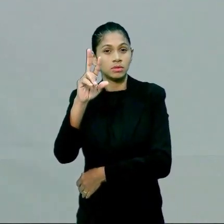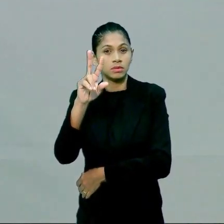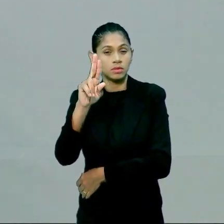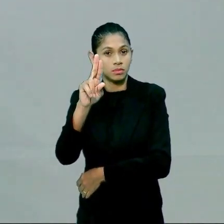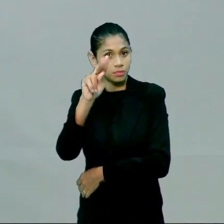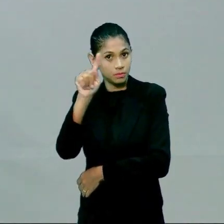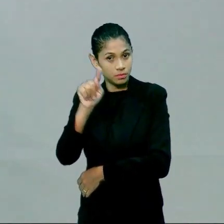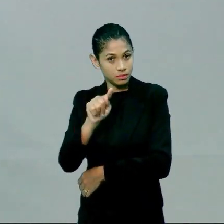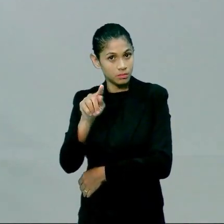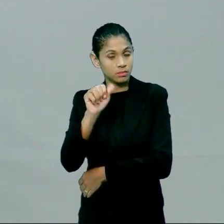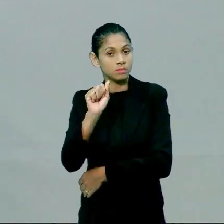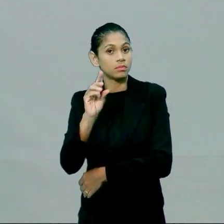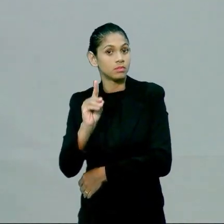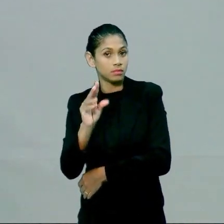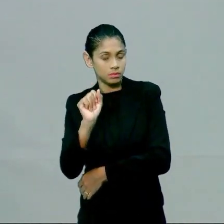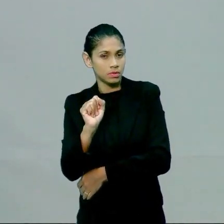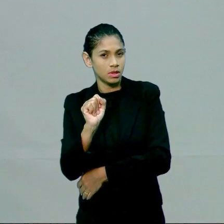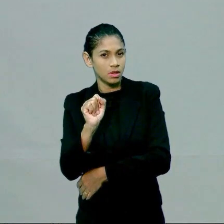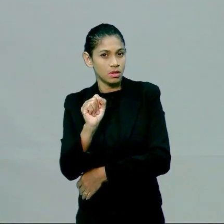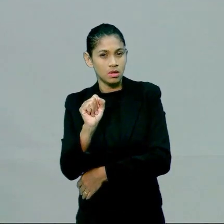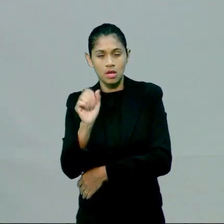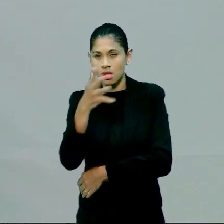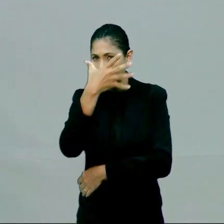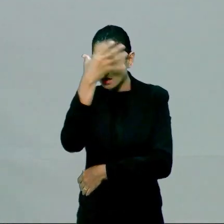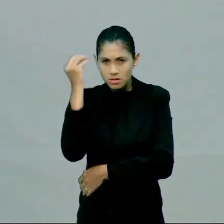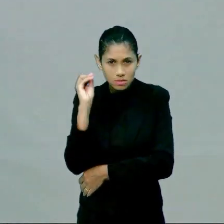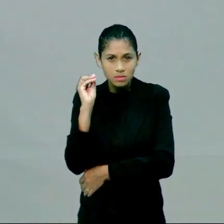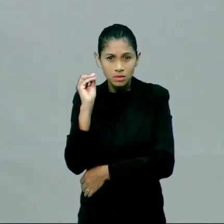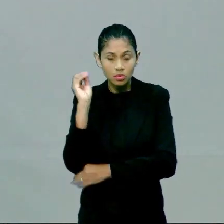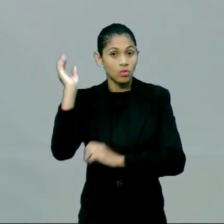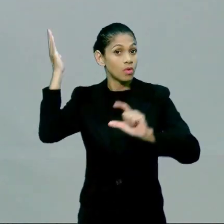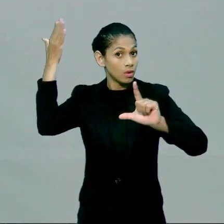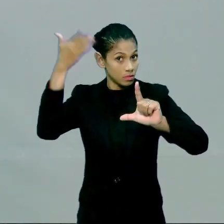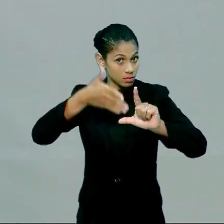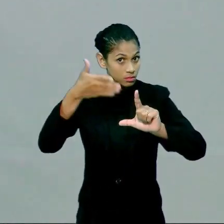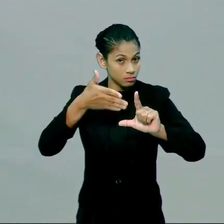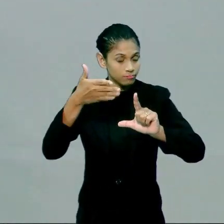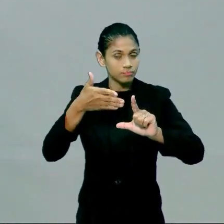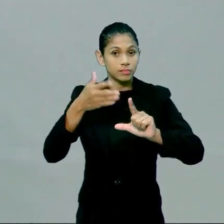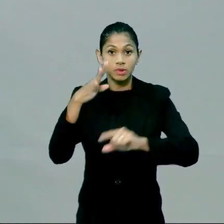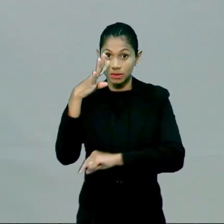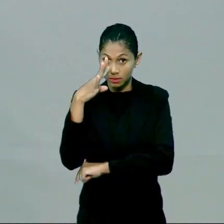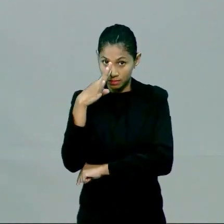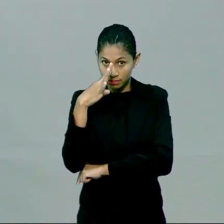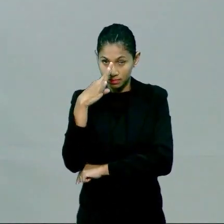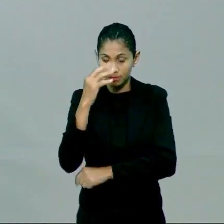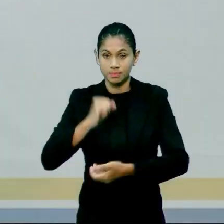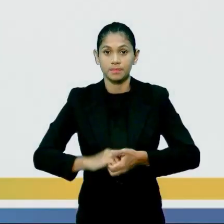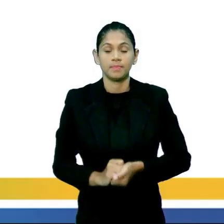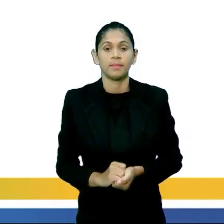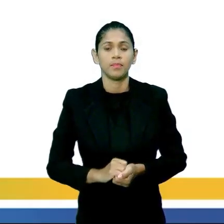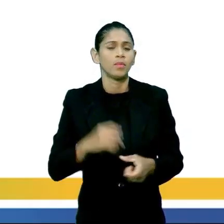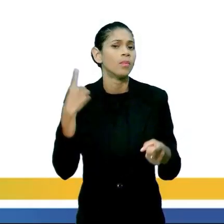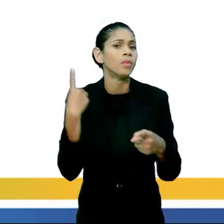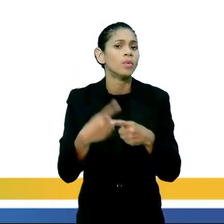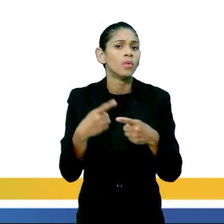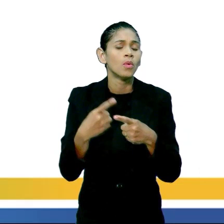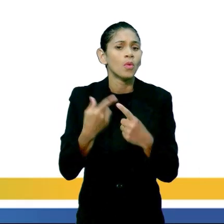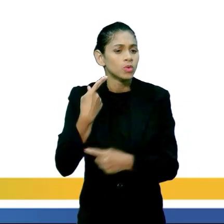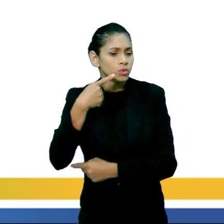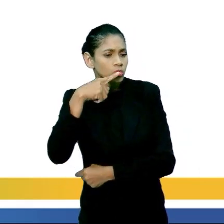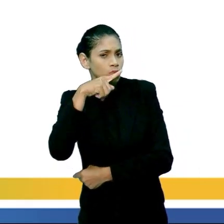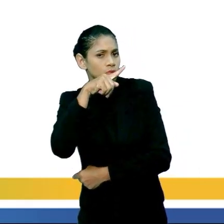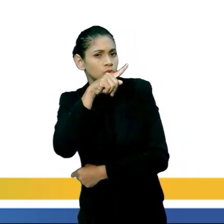você não lembra, entra aí no site, né, entra no nosso portal e procura e dá uma relembrada. Então, por que a cana-de-açúcar?